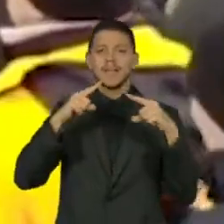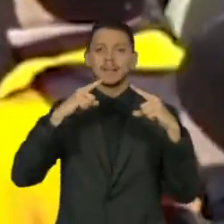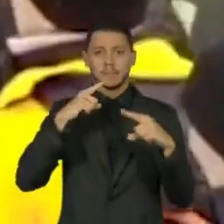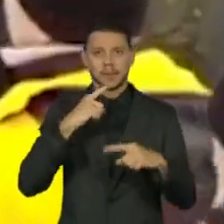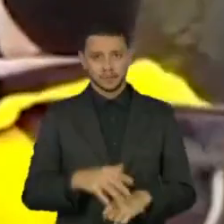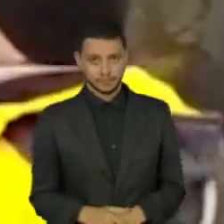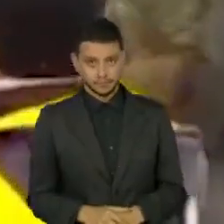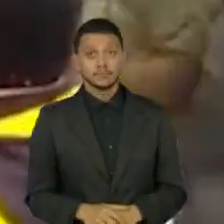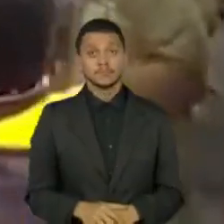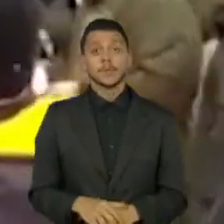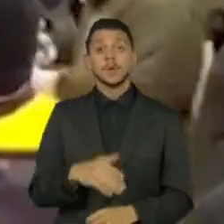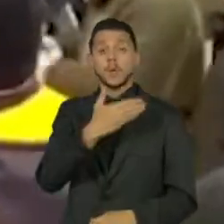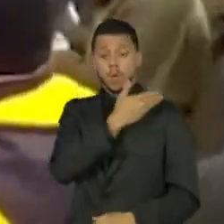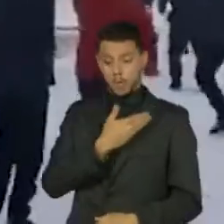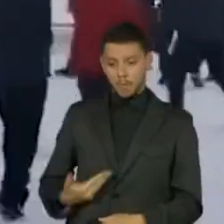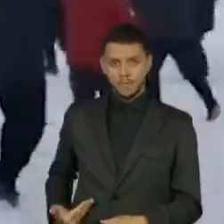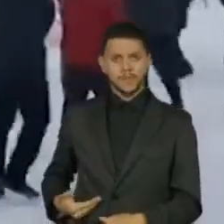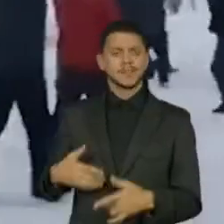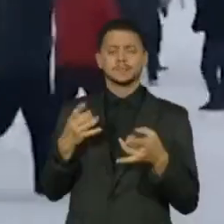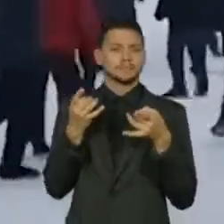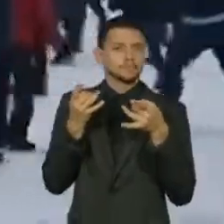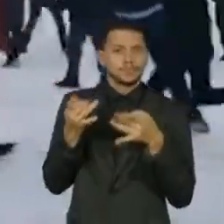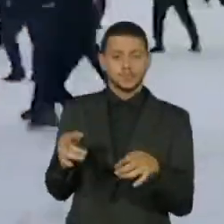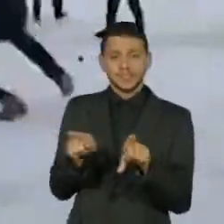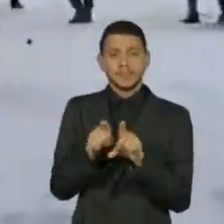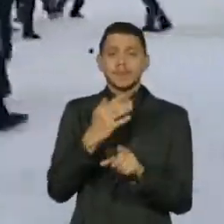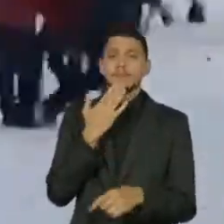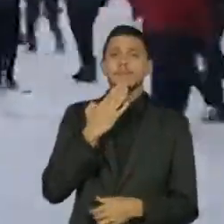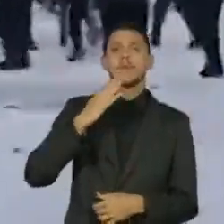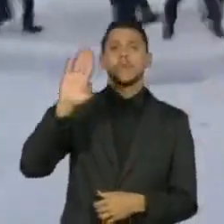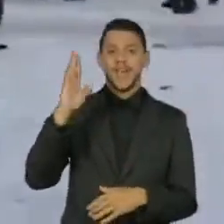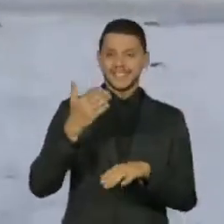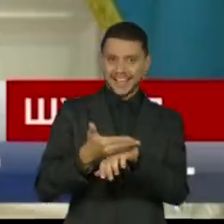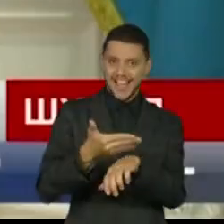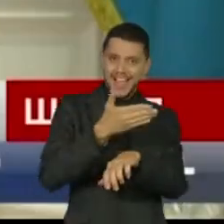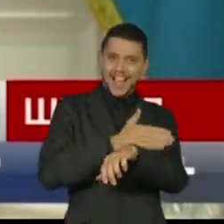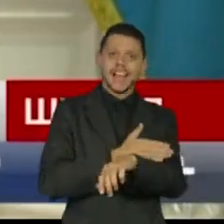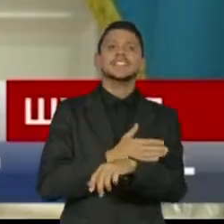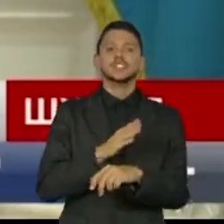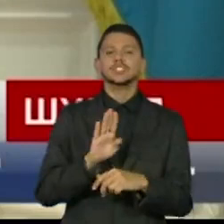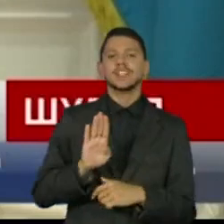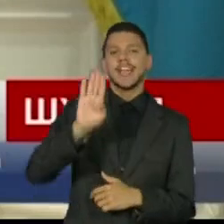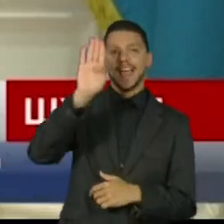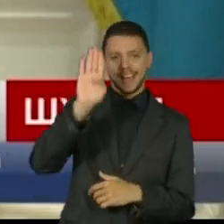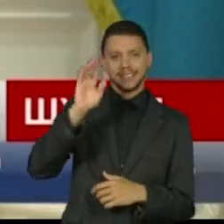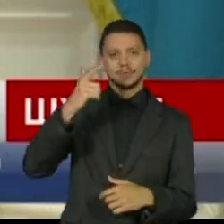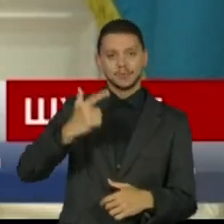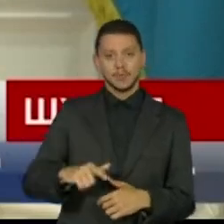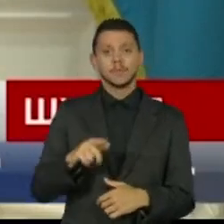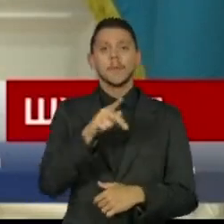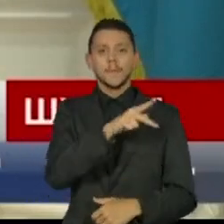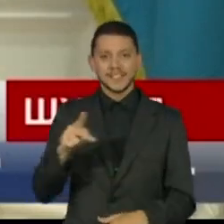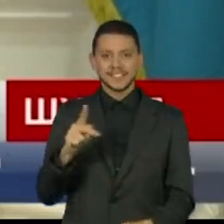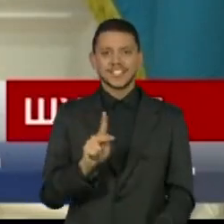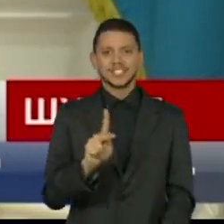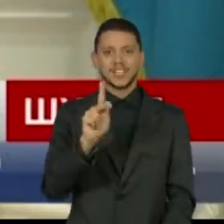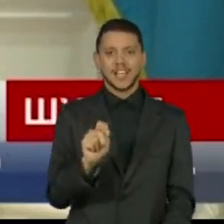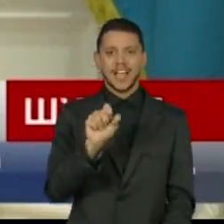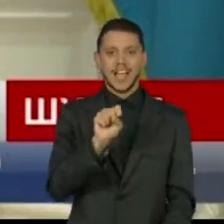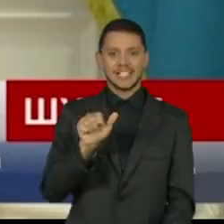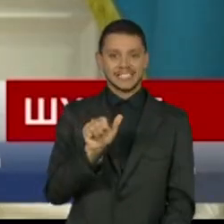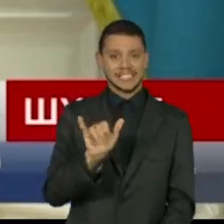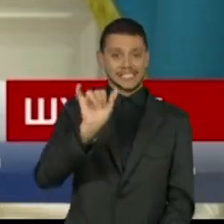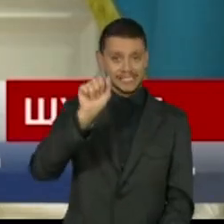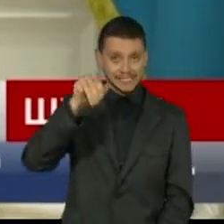a renúncia do governo EA Promessa de eleições antecipadas acalmaram os manifestantes o presidente fica assim e ornar